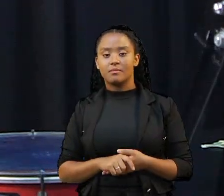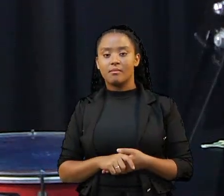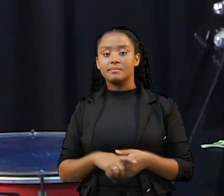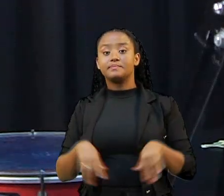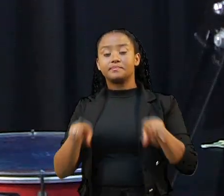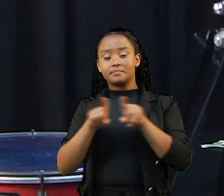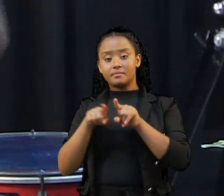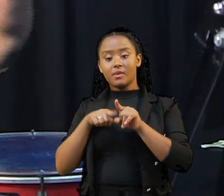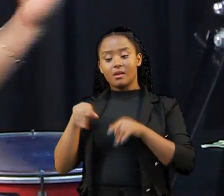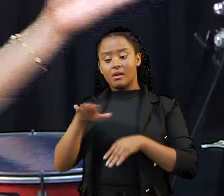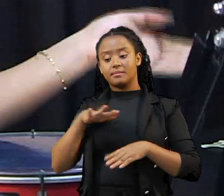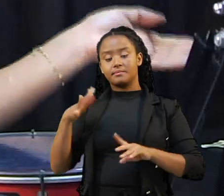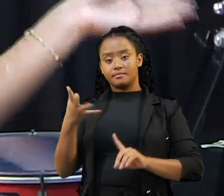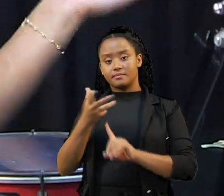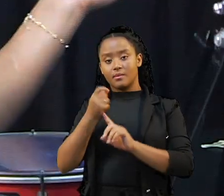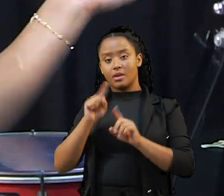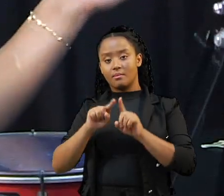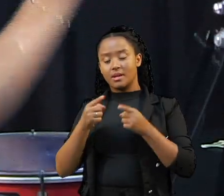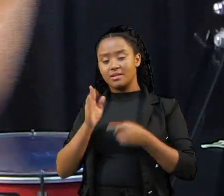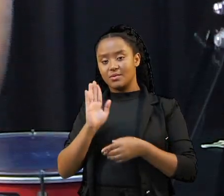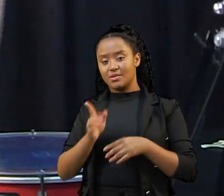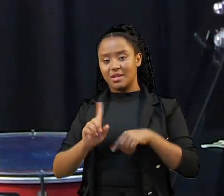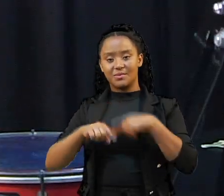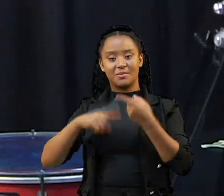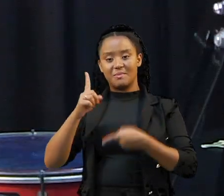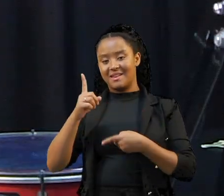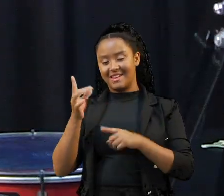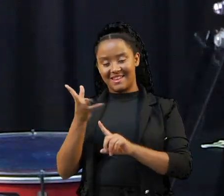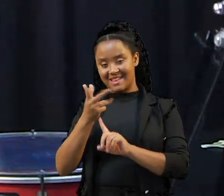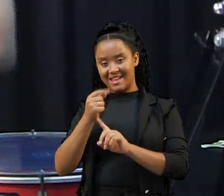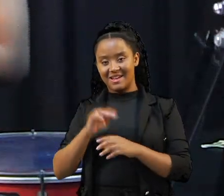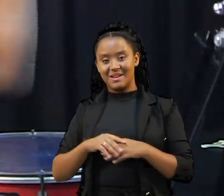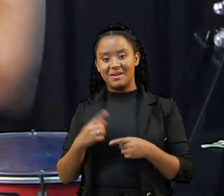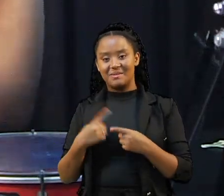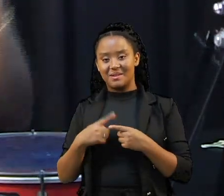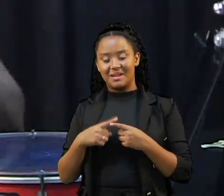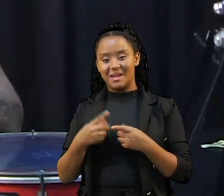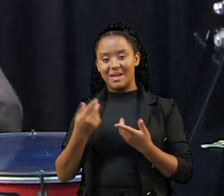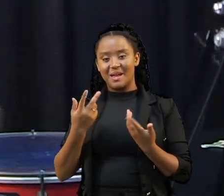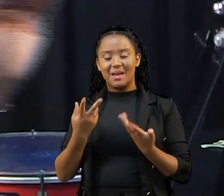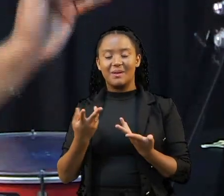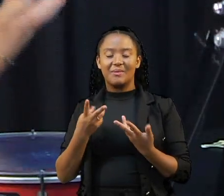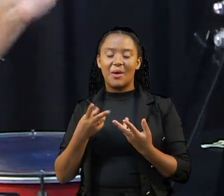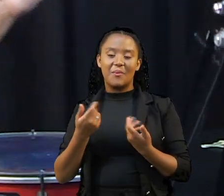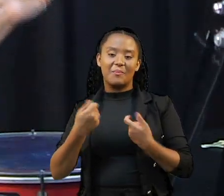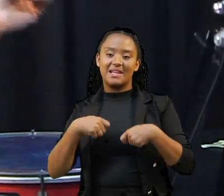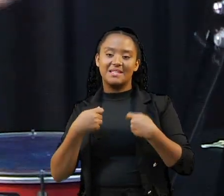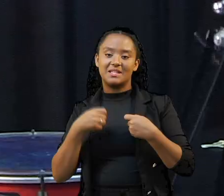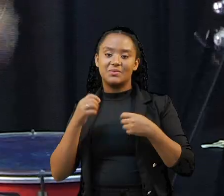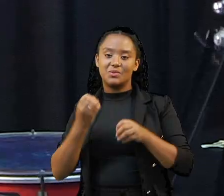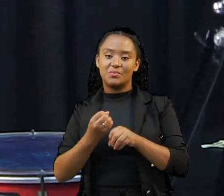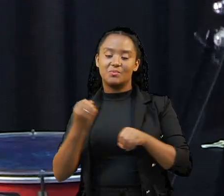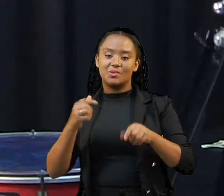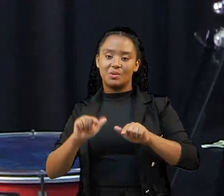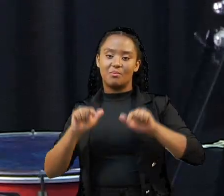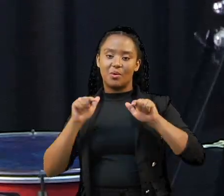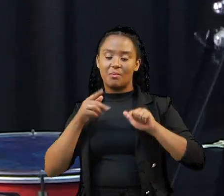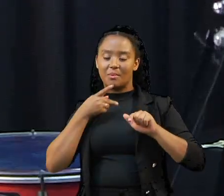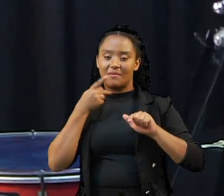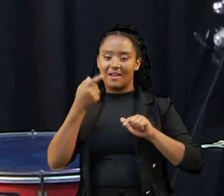E também as áreas das artes. Só que eu já superei essa ideia, porque não preciso de um diploma para dizer que eu sou artista, e é